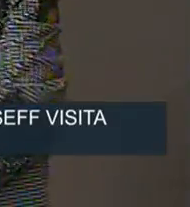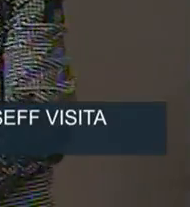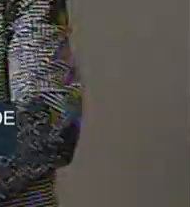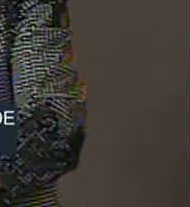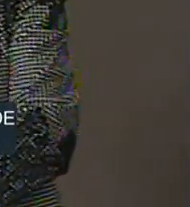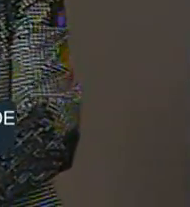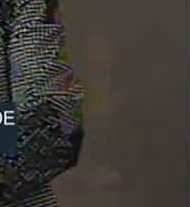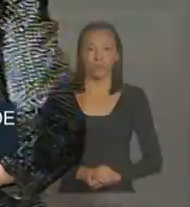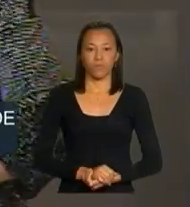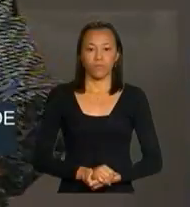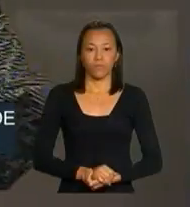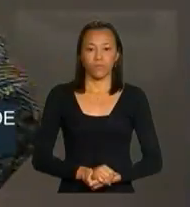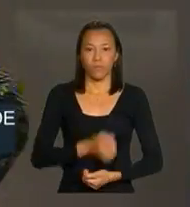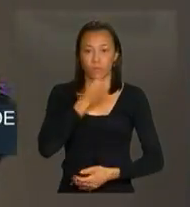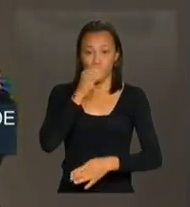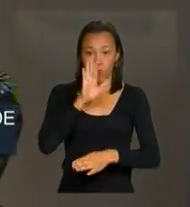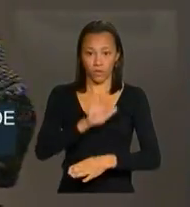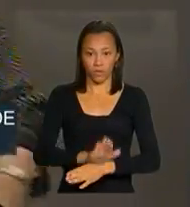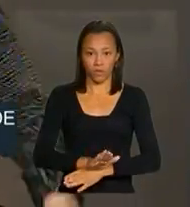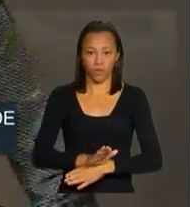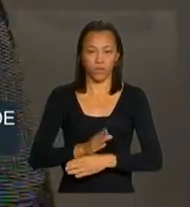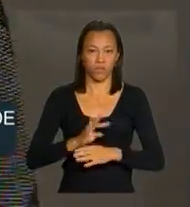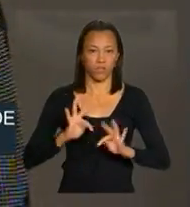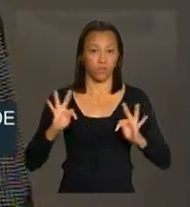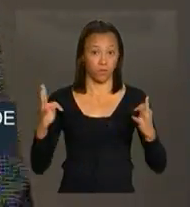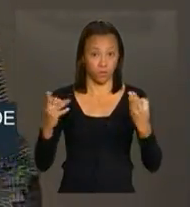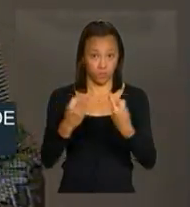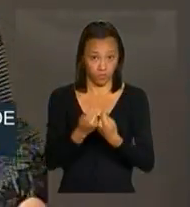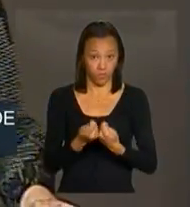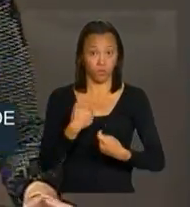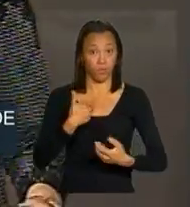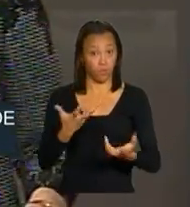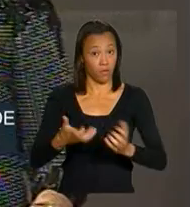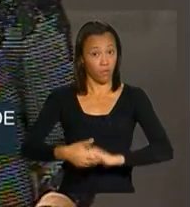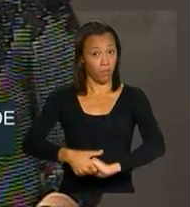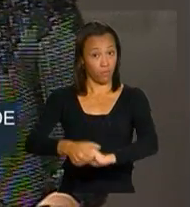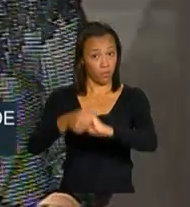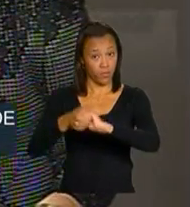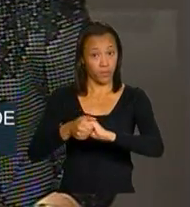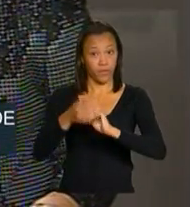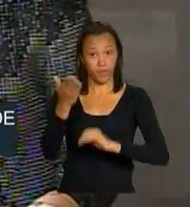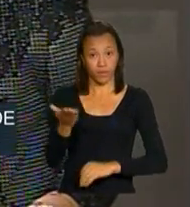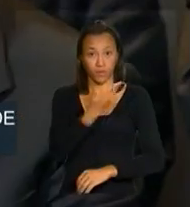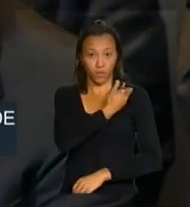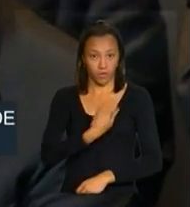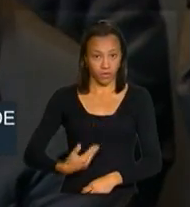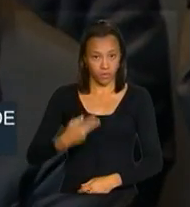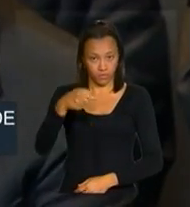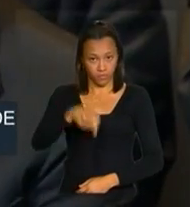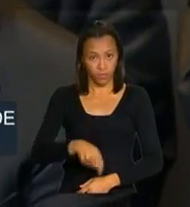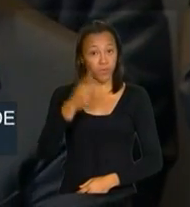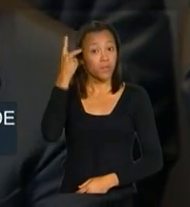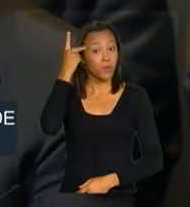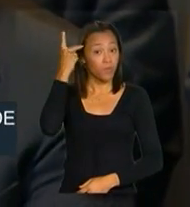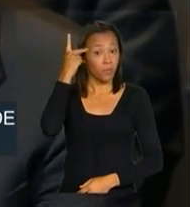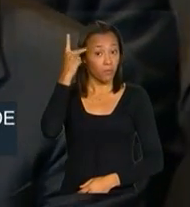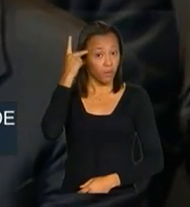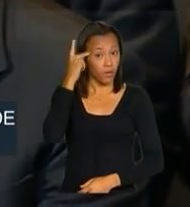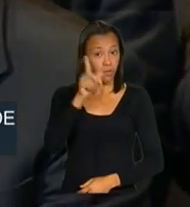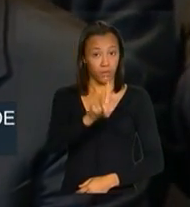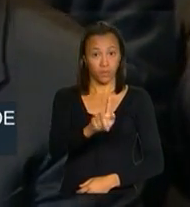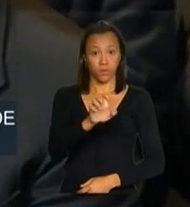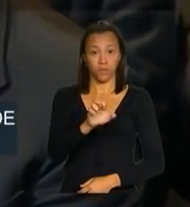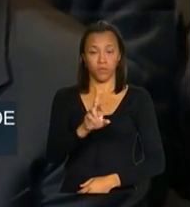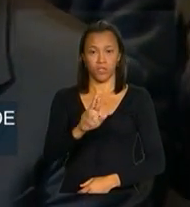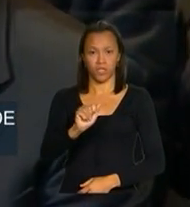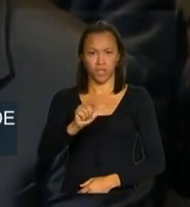Boa tarde a todos. Eu queria cumprimentar o governador de São Paulo, Geraldo Alckmin, dizer a